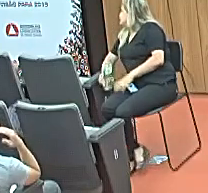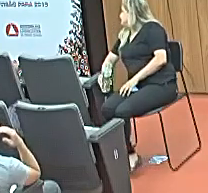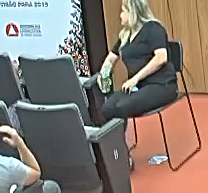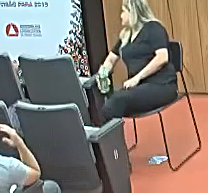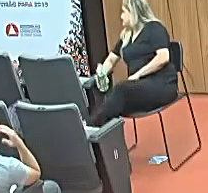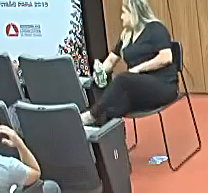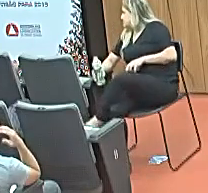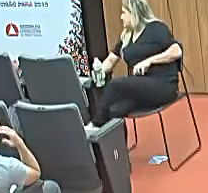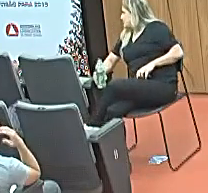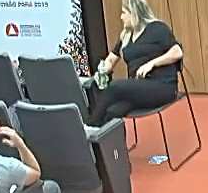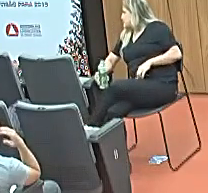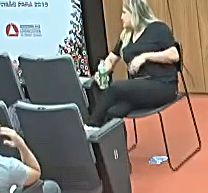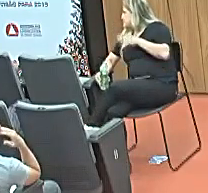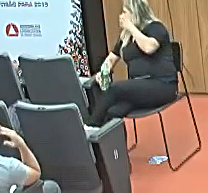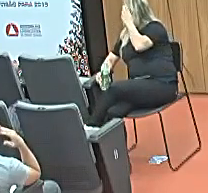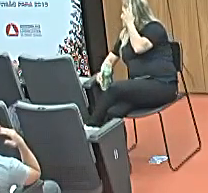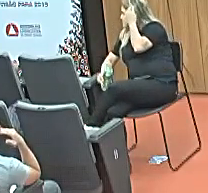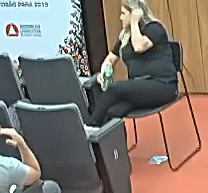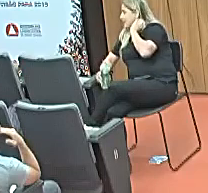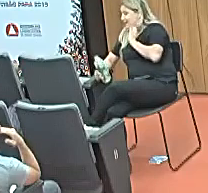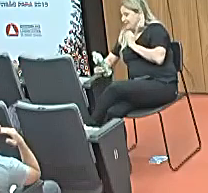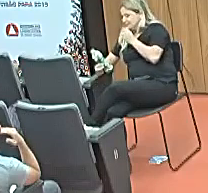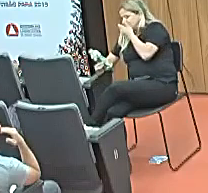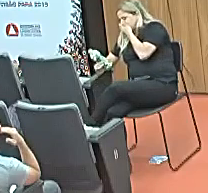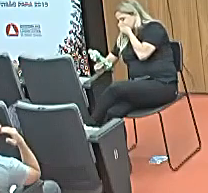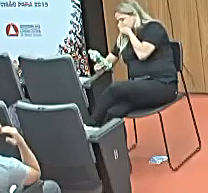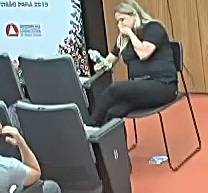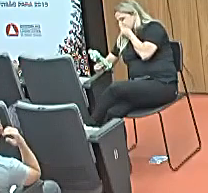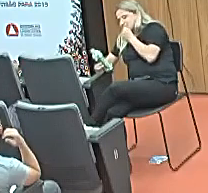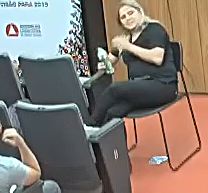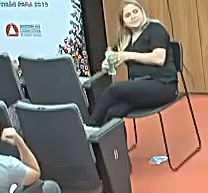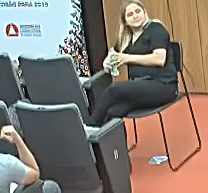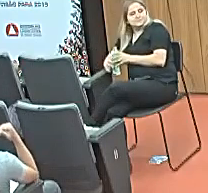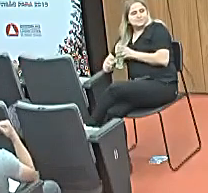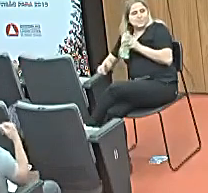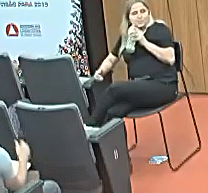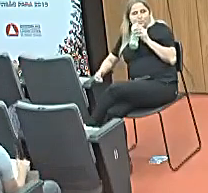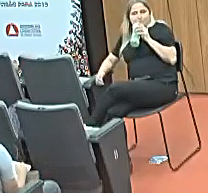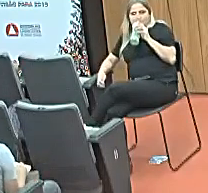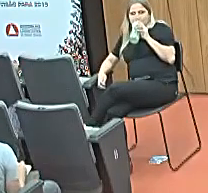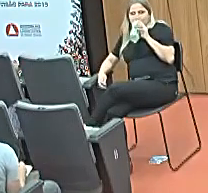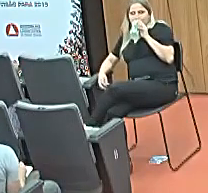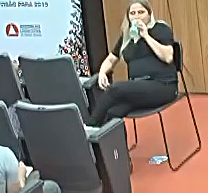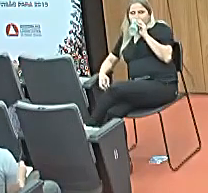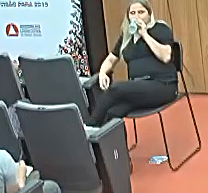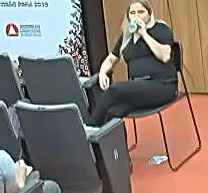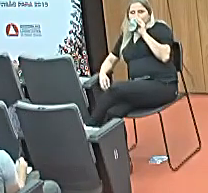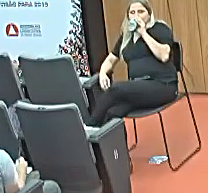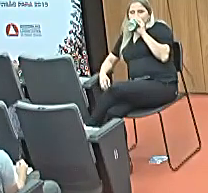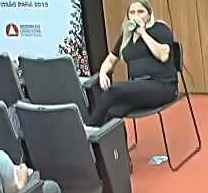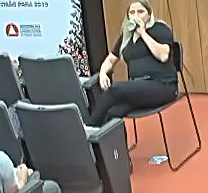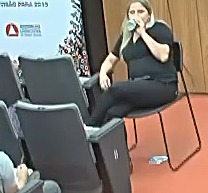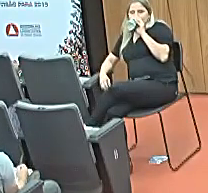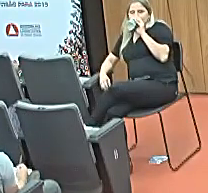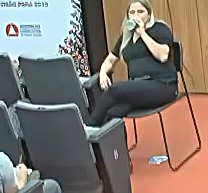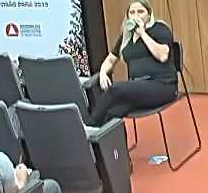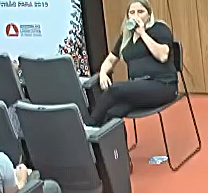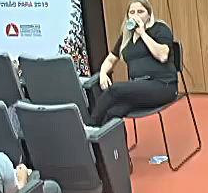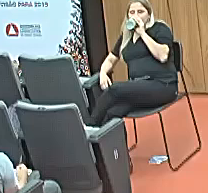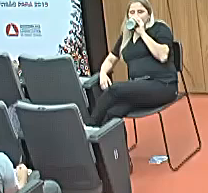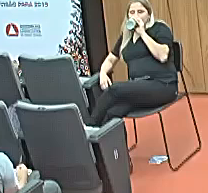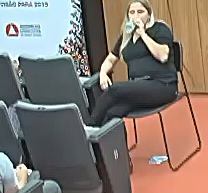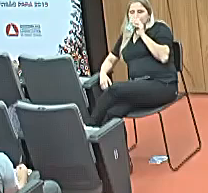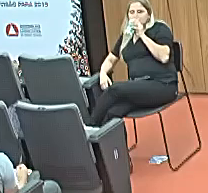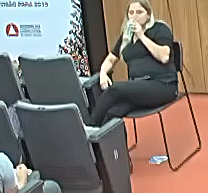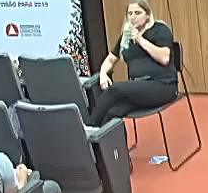alimentar e nutricional sustentável a questão da água também veio bastante forte no grupo aqui eu aproveito pra chamar a